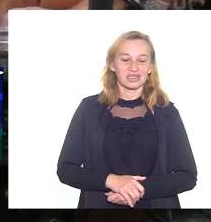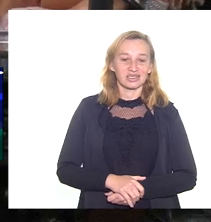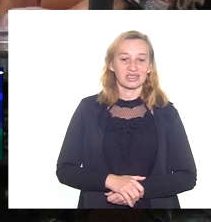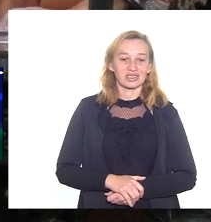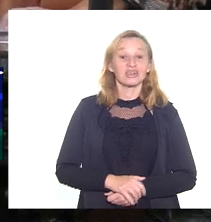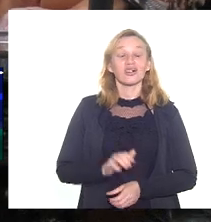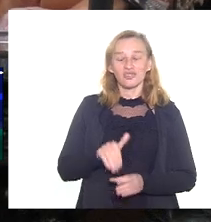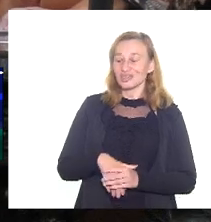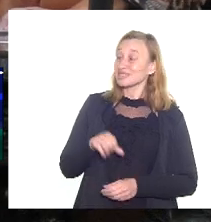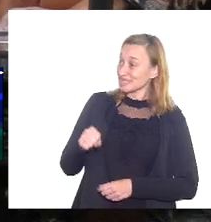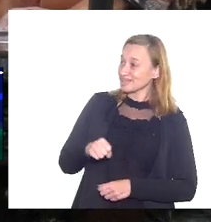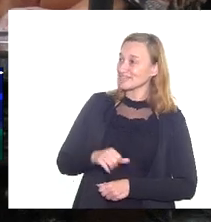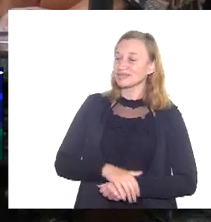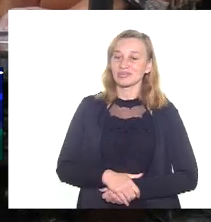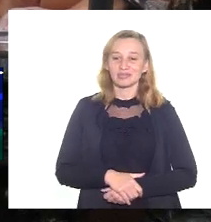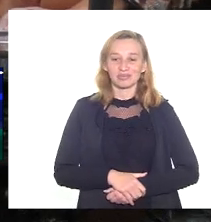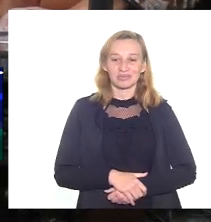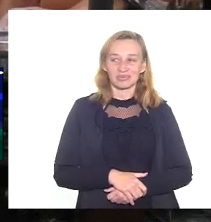Voto sim.